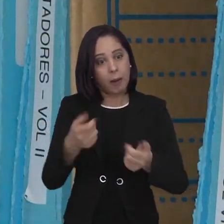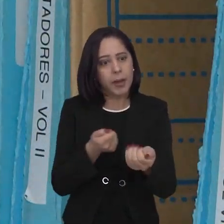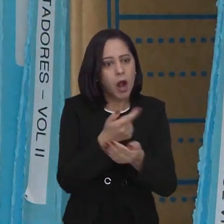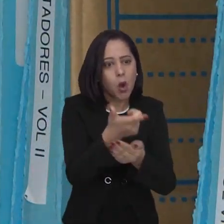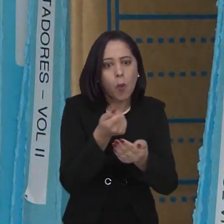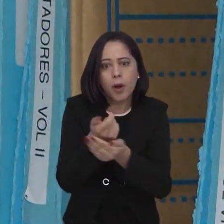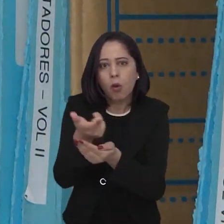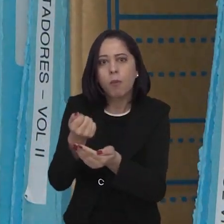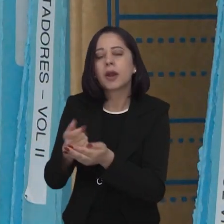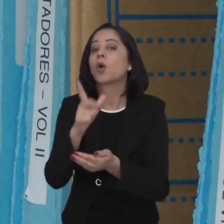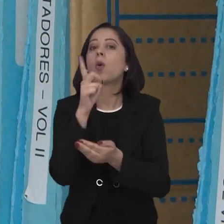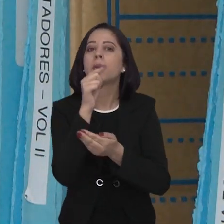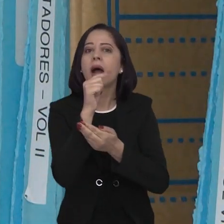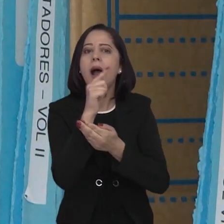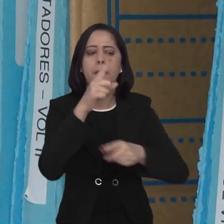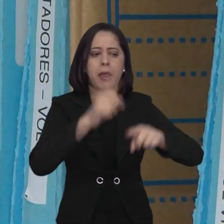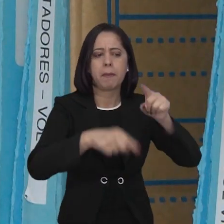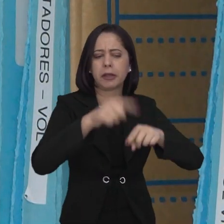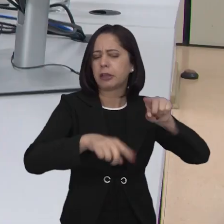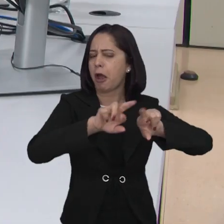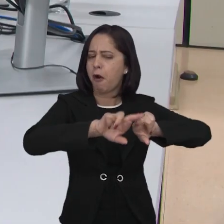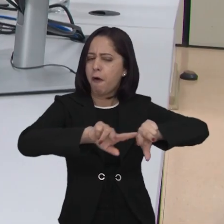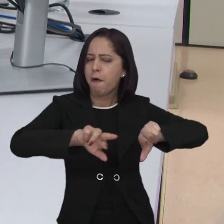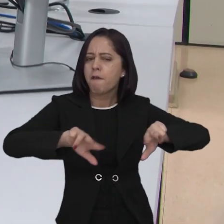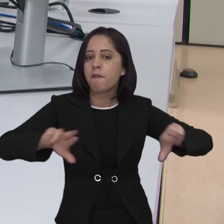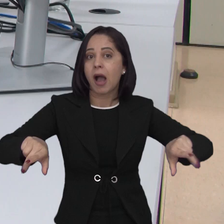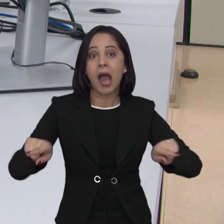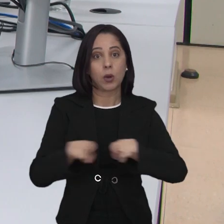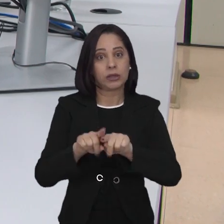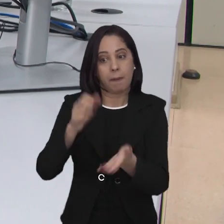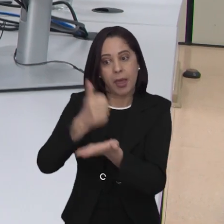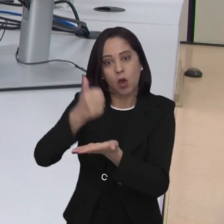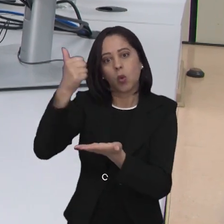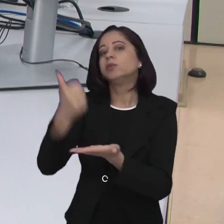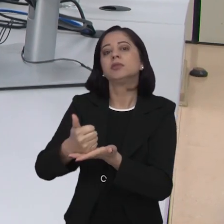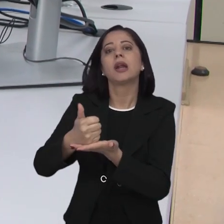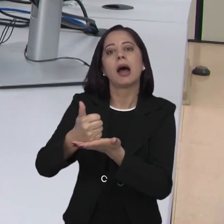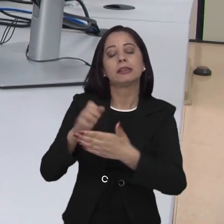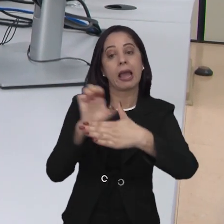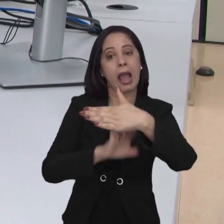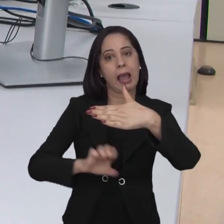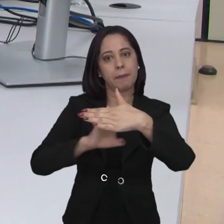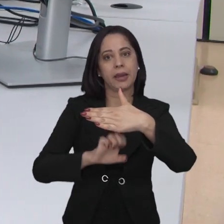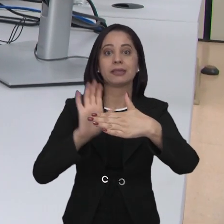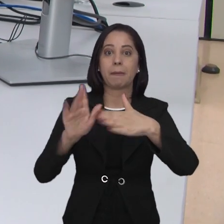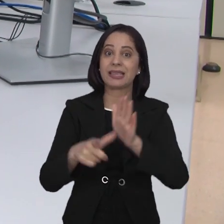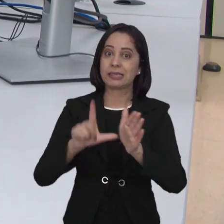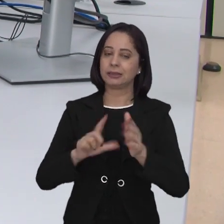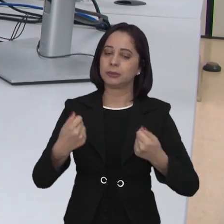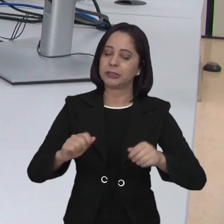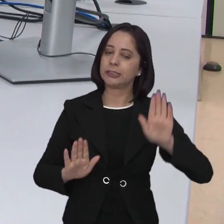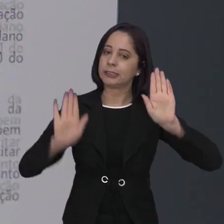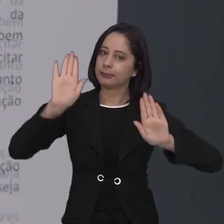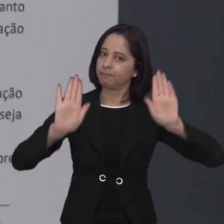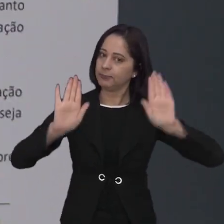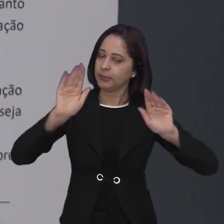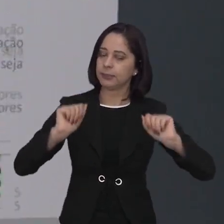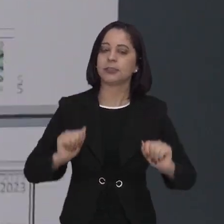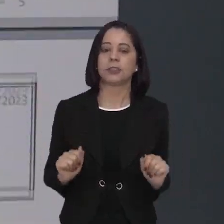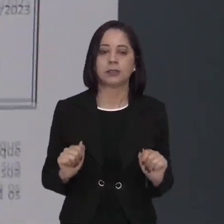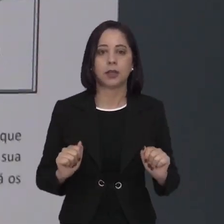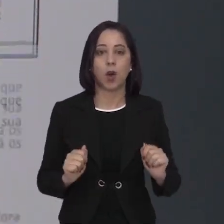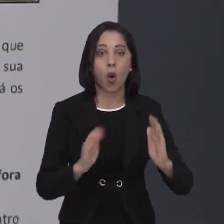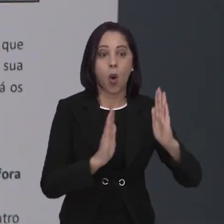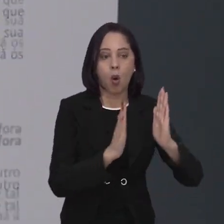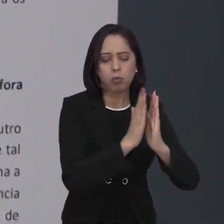José faz a compra de água e outras mercadorias, além da contratação de serviços a partir de licitações. O